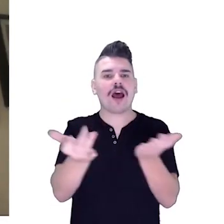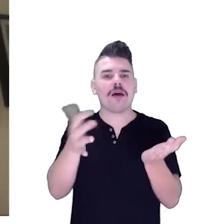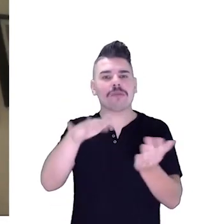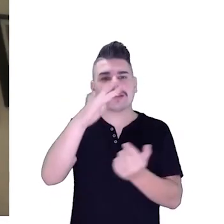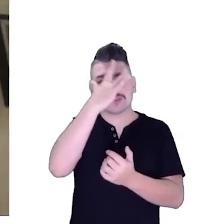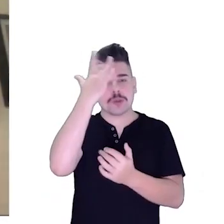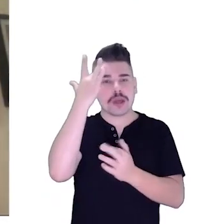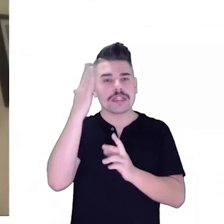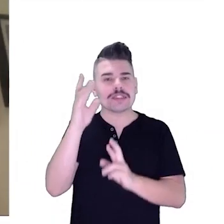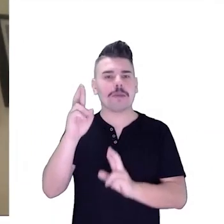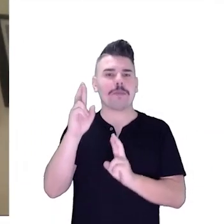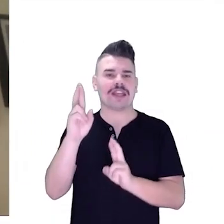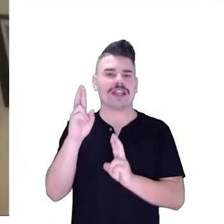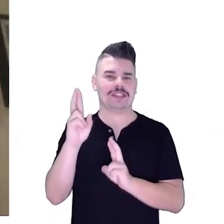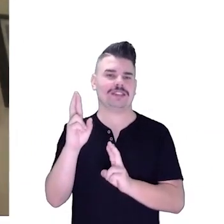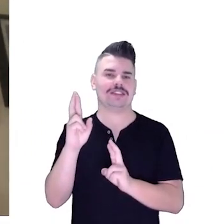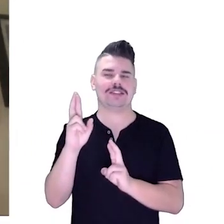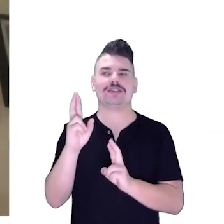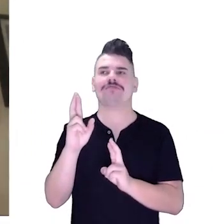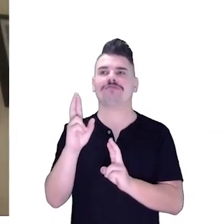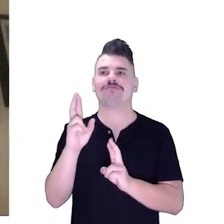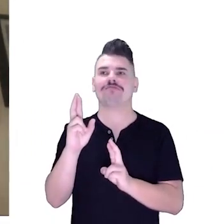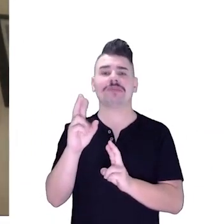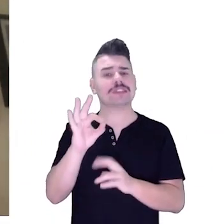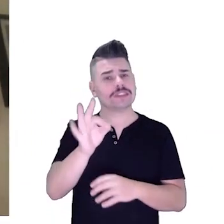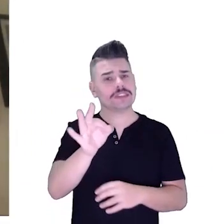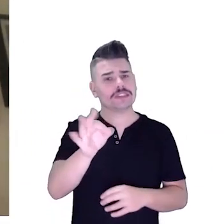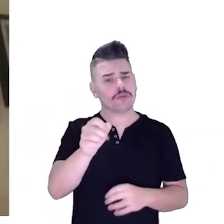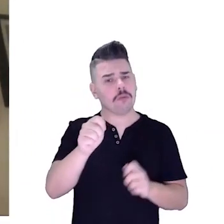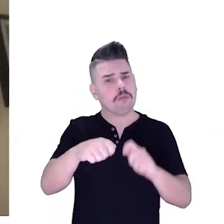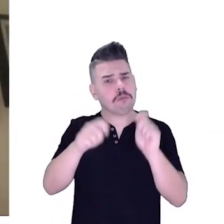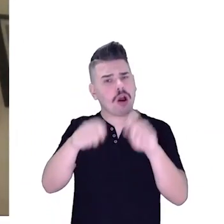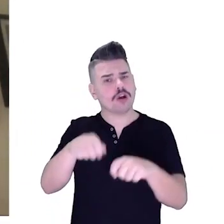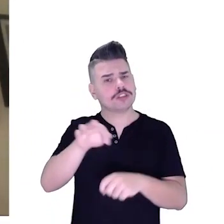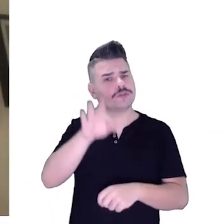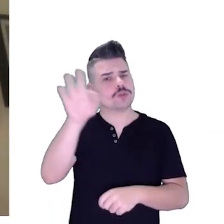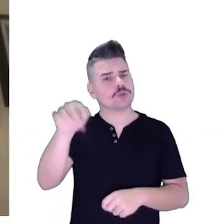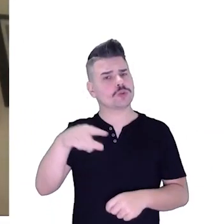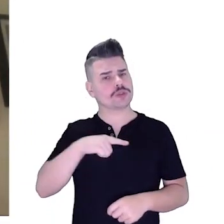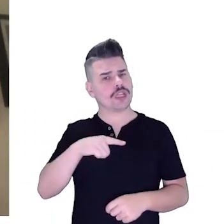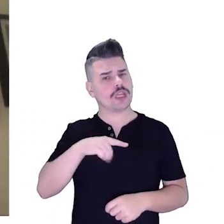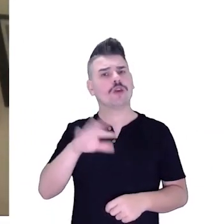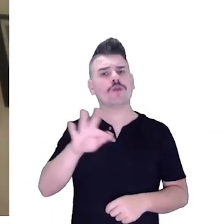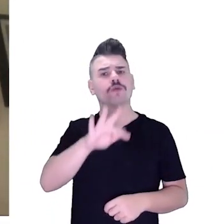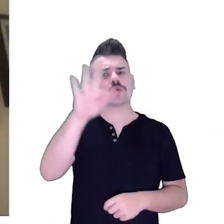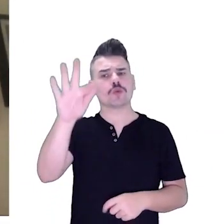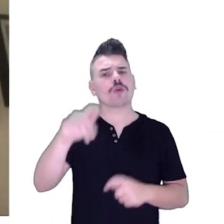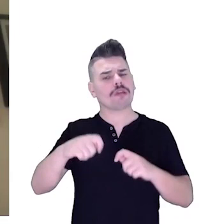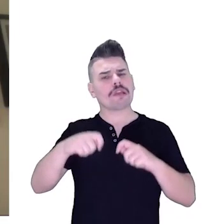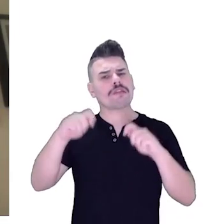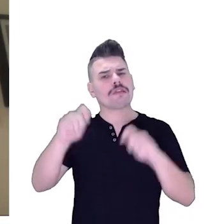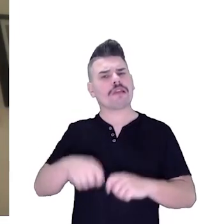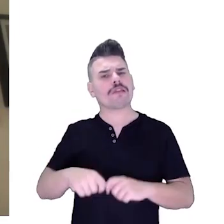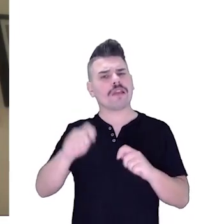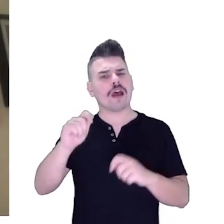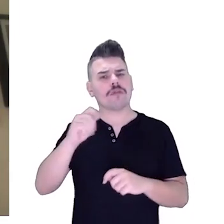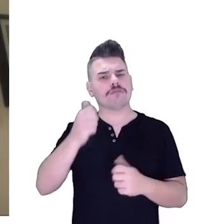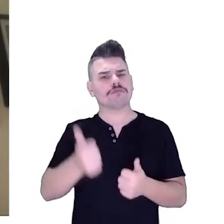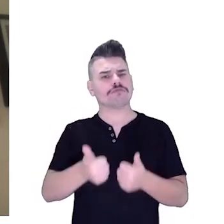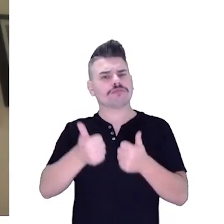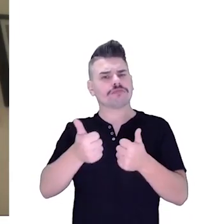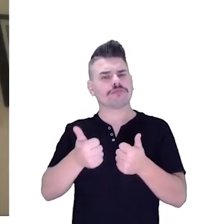trazer uma certa esperança, né, em relação a, sim, há um futuro, né, há um